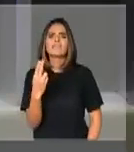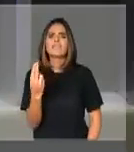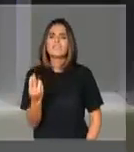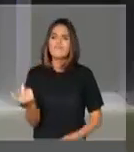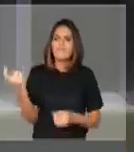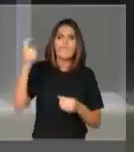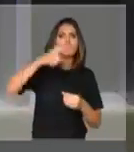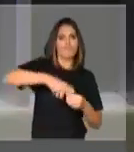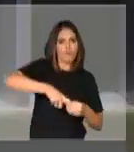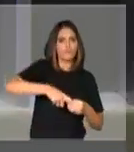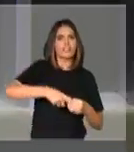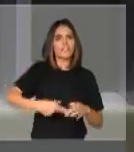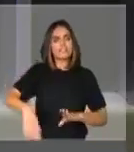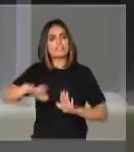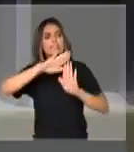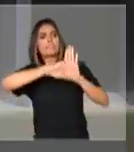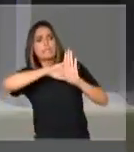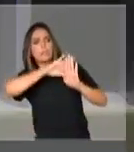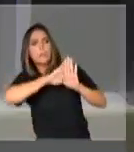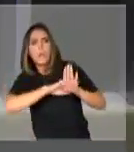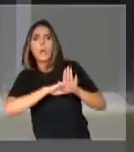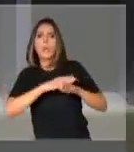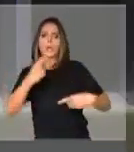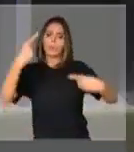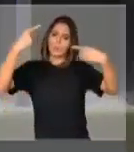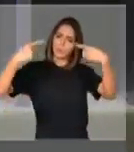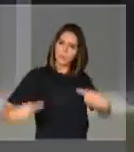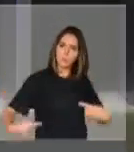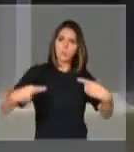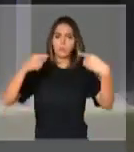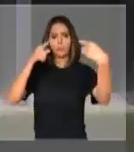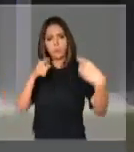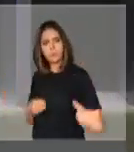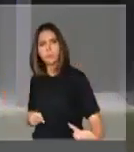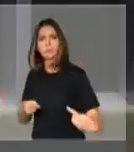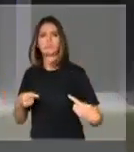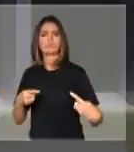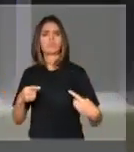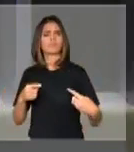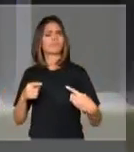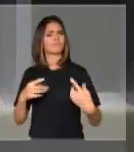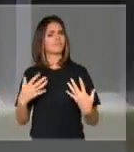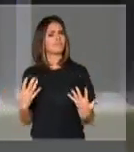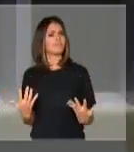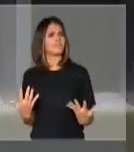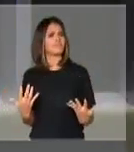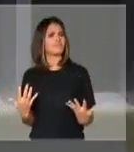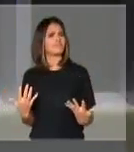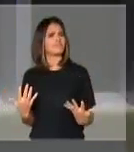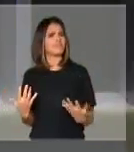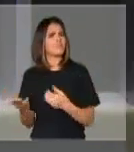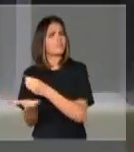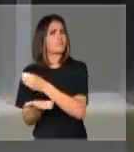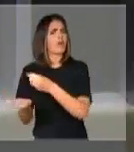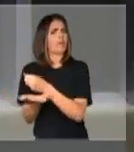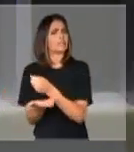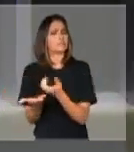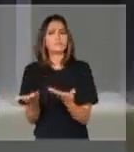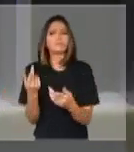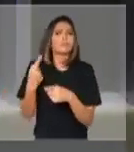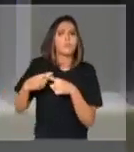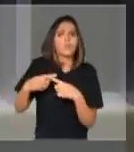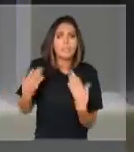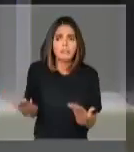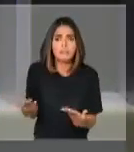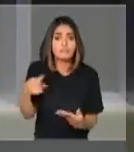acirrada, ideológica, sem fundamento. Um ataque à política